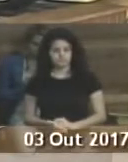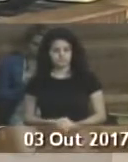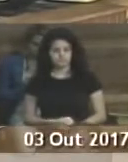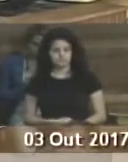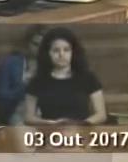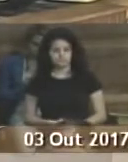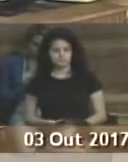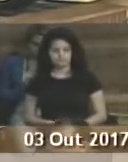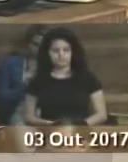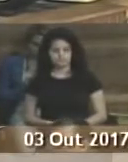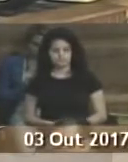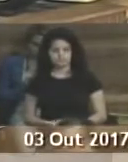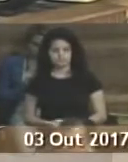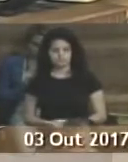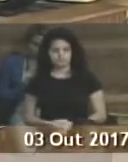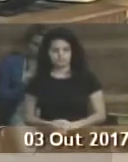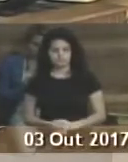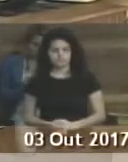logo.